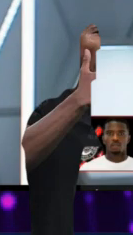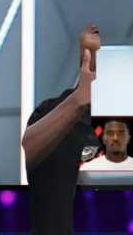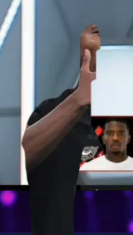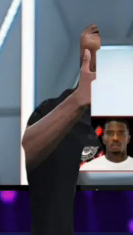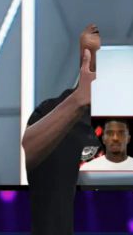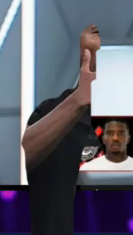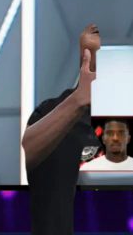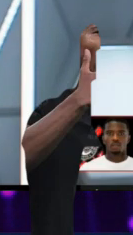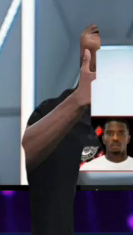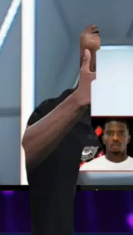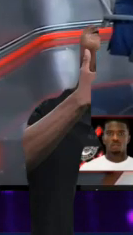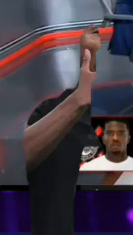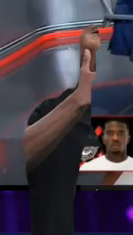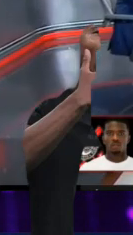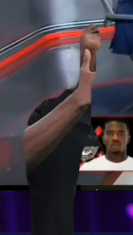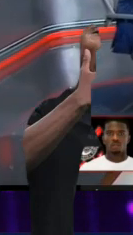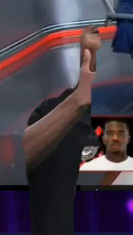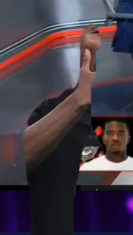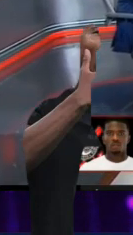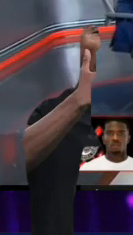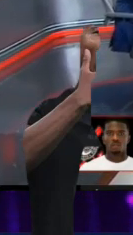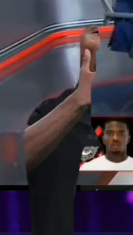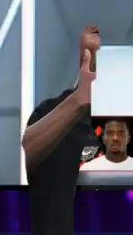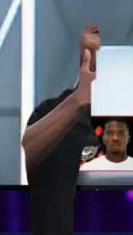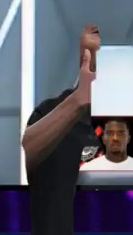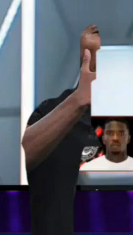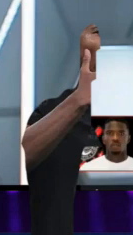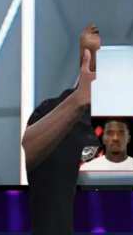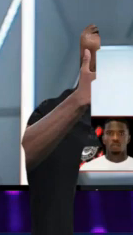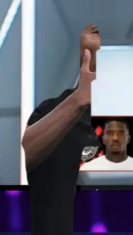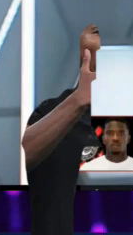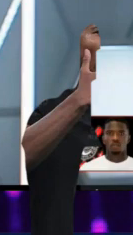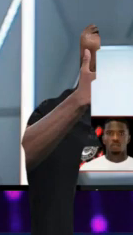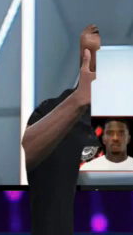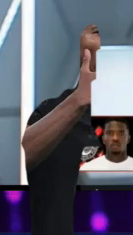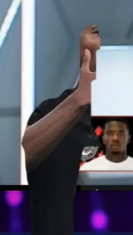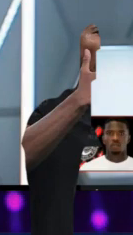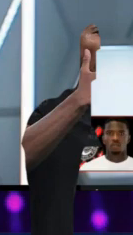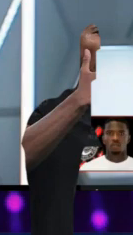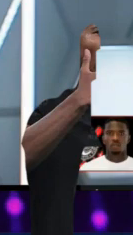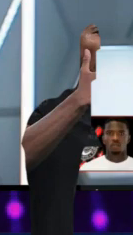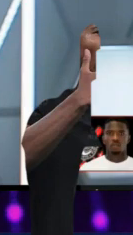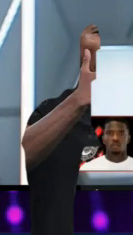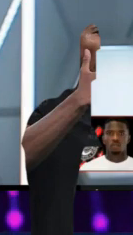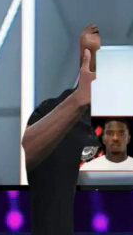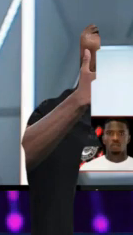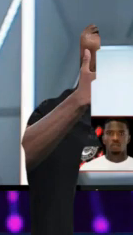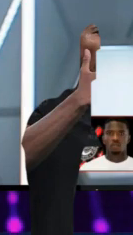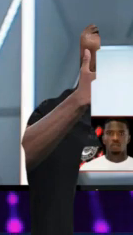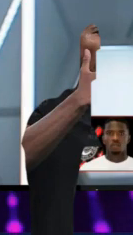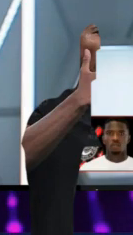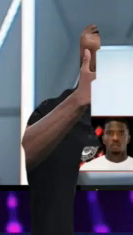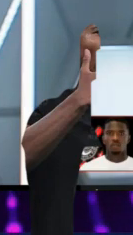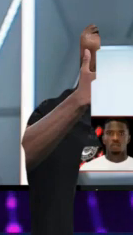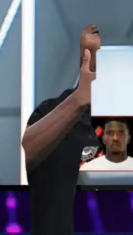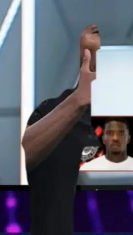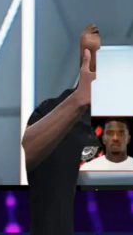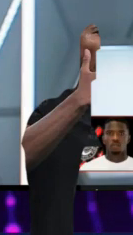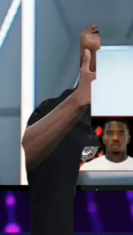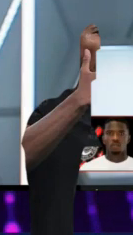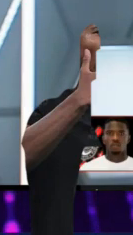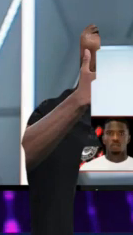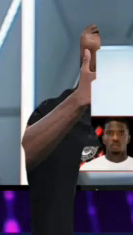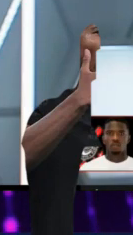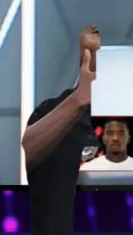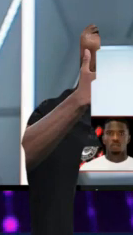o repórter. Ele falou duro comigo, eu também falei de volta, já tive embate. Com um cara,